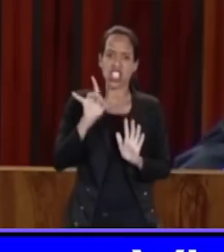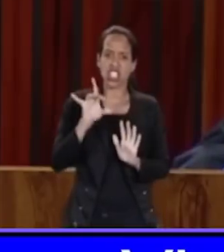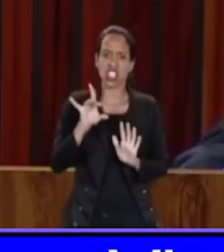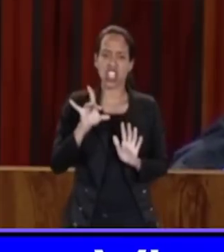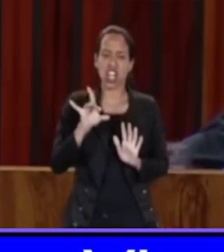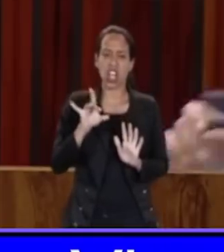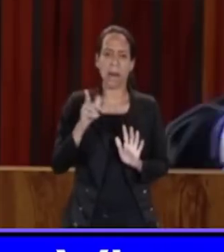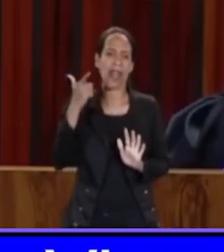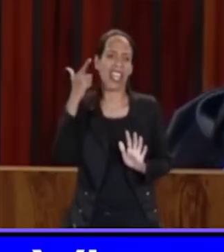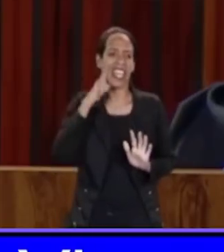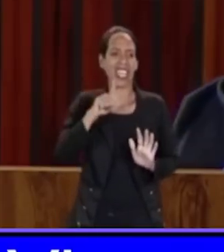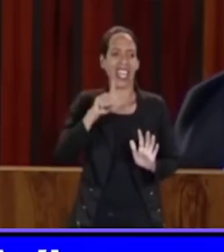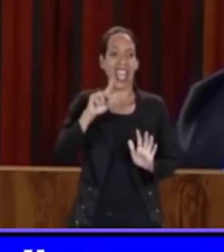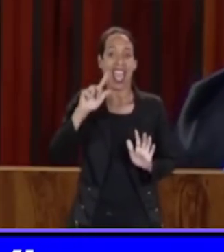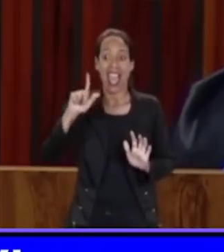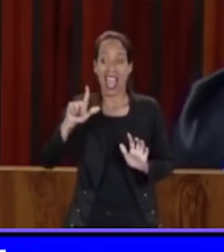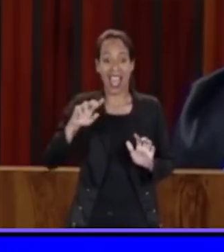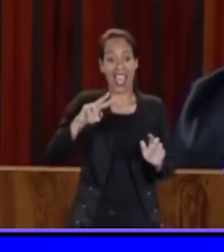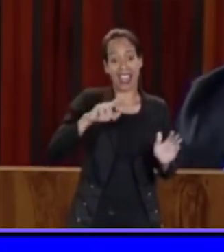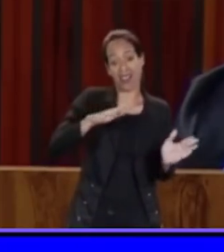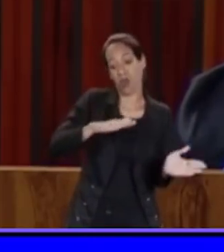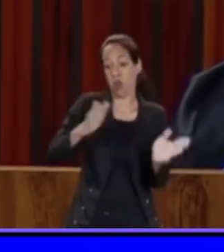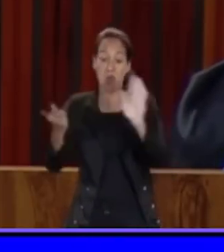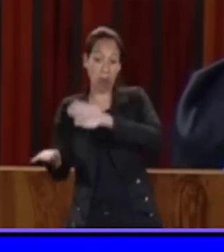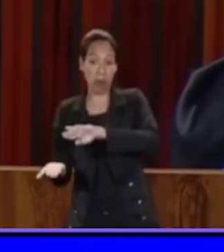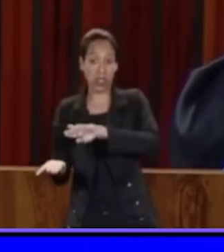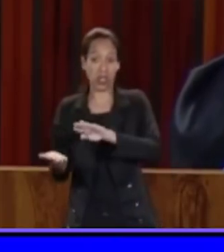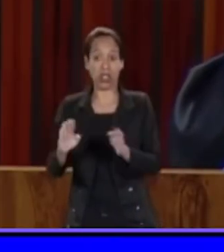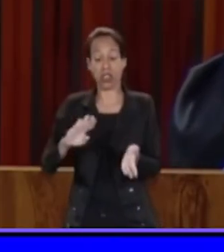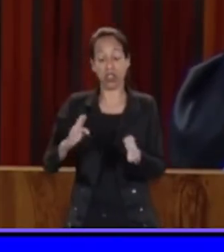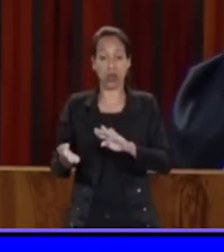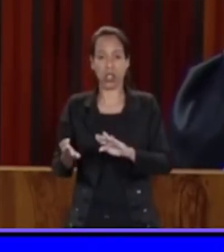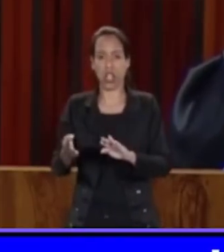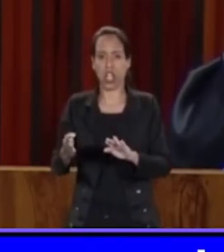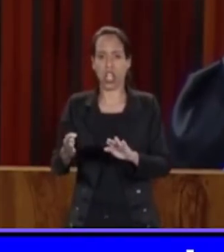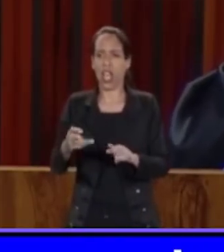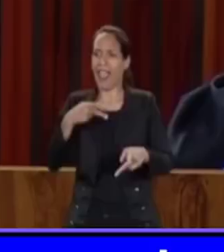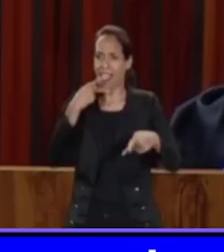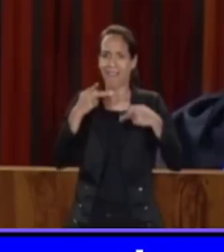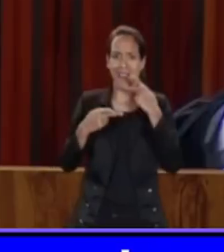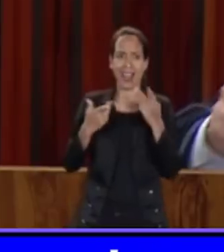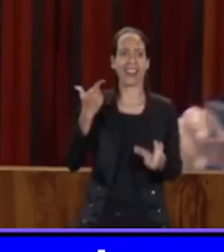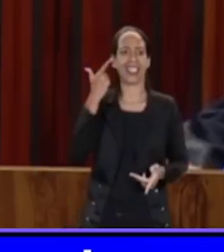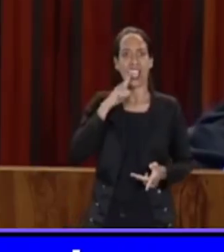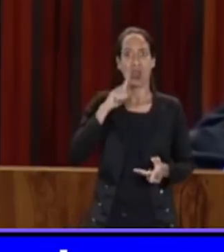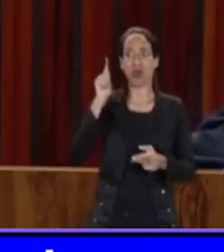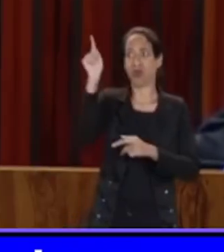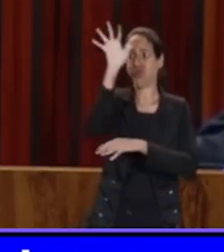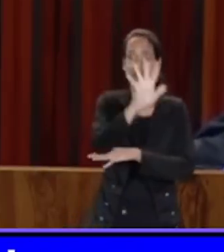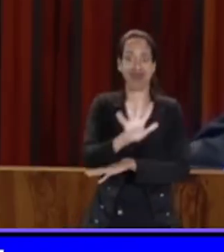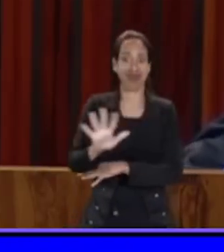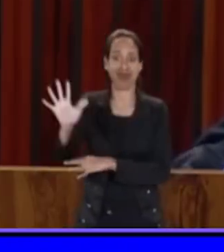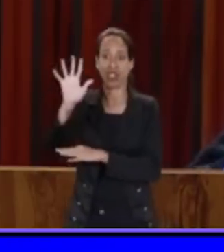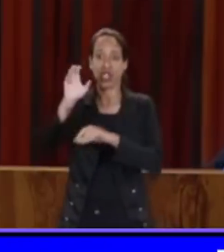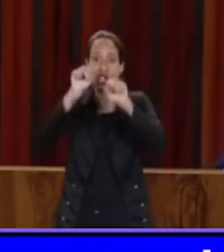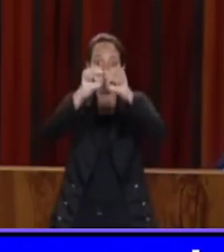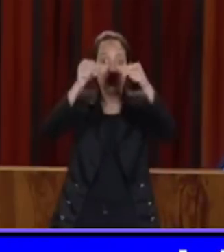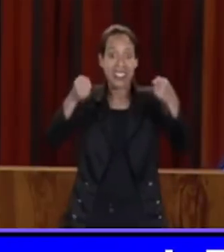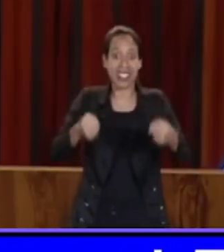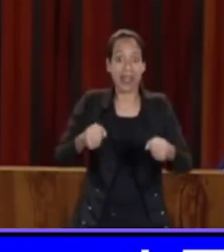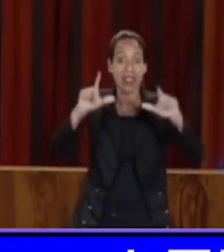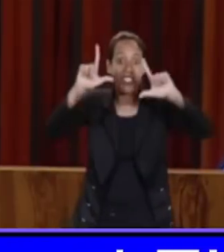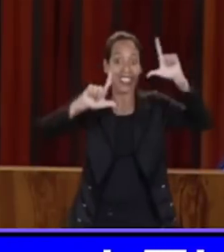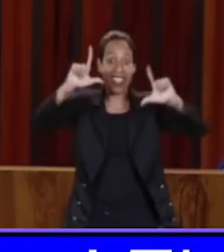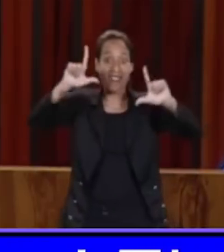seu principal adversário. O discurso ganhou difusão nacional por meio de sistema de